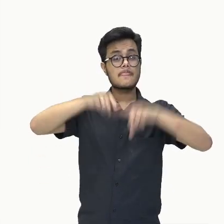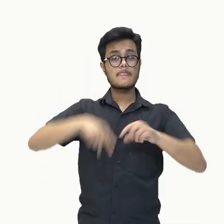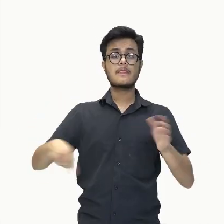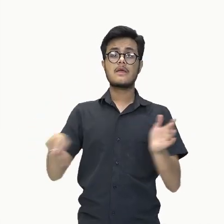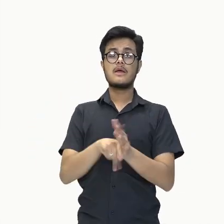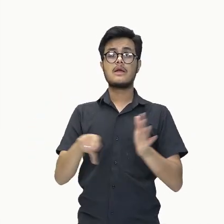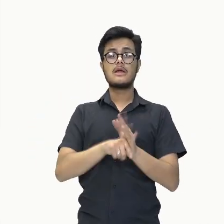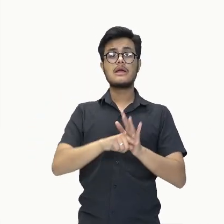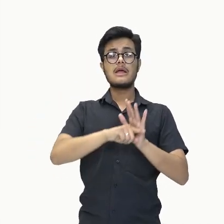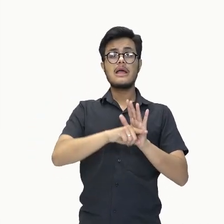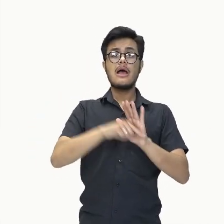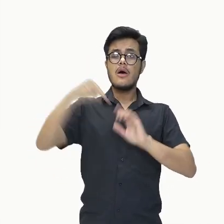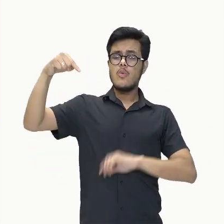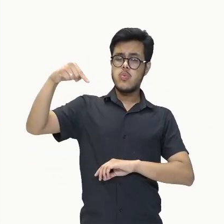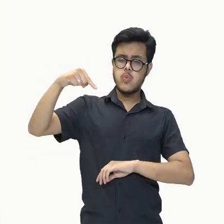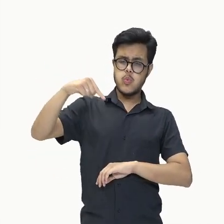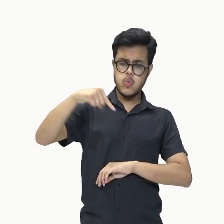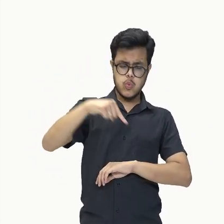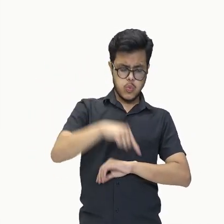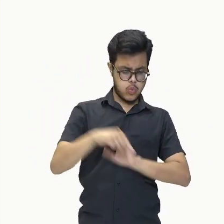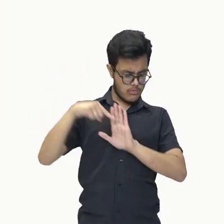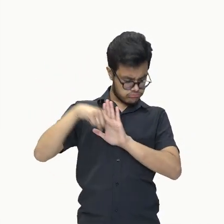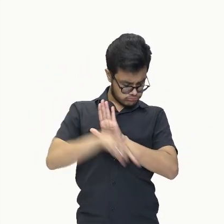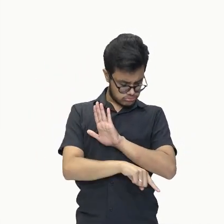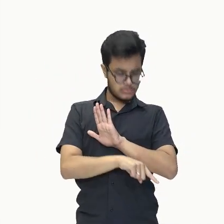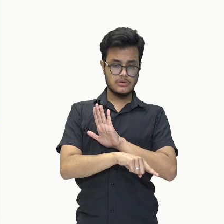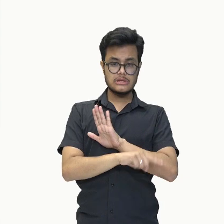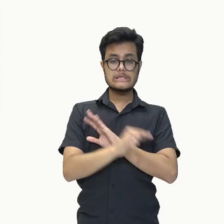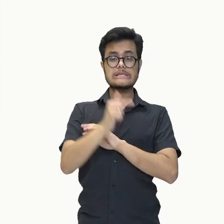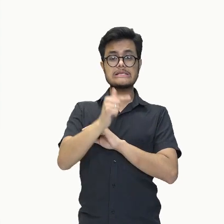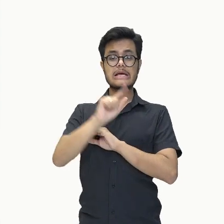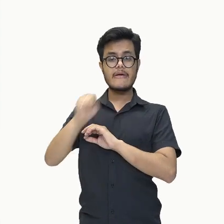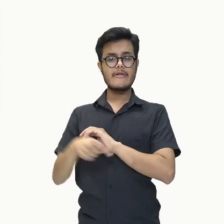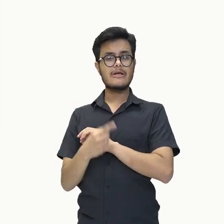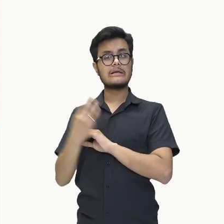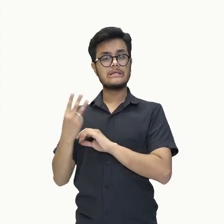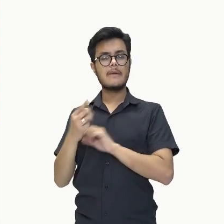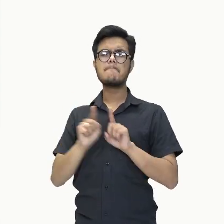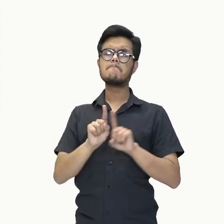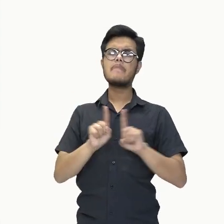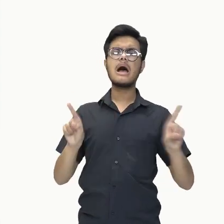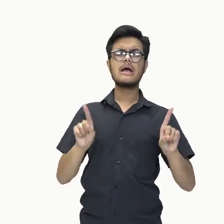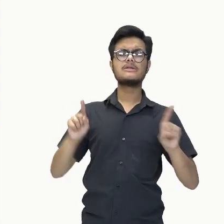menos 7,4%. O ar-condicionado subiu 3,1%.